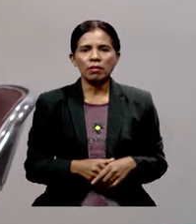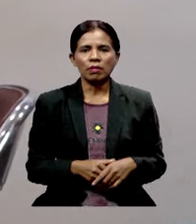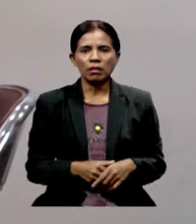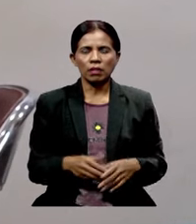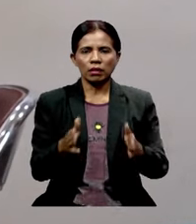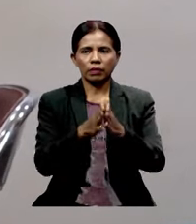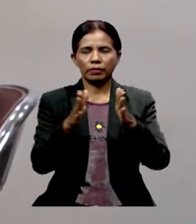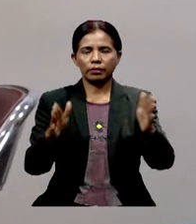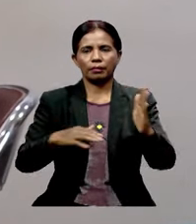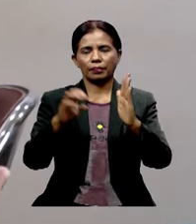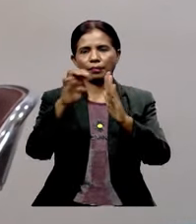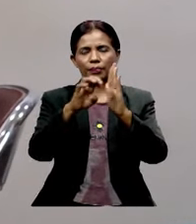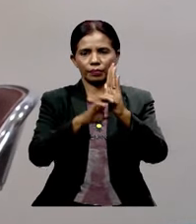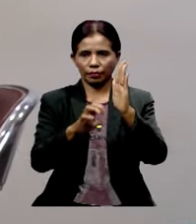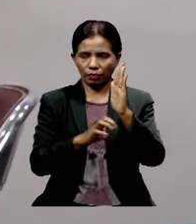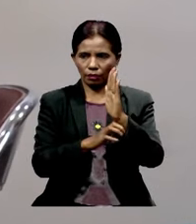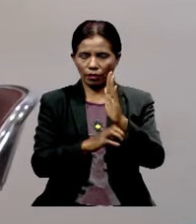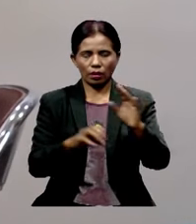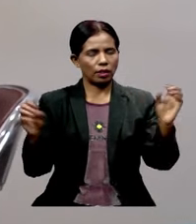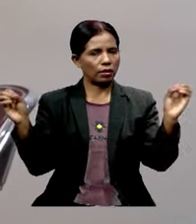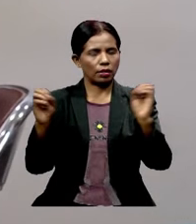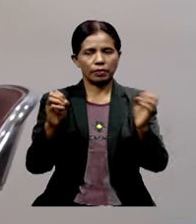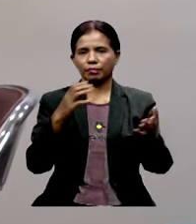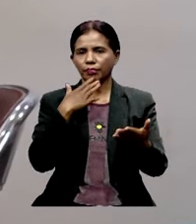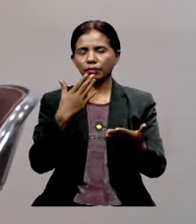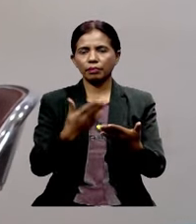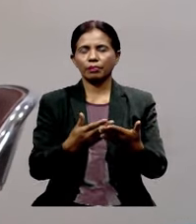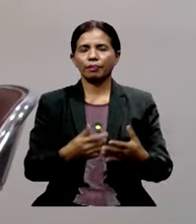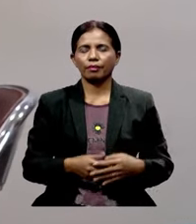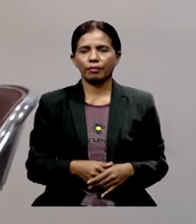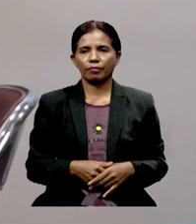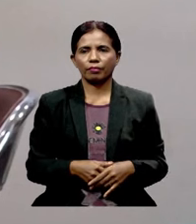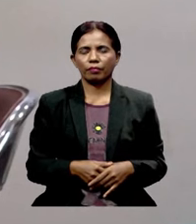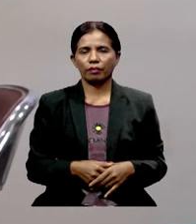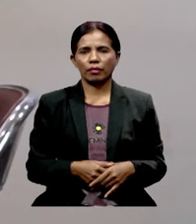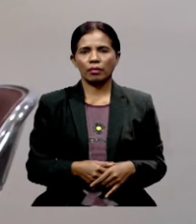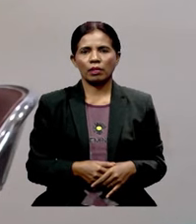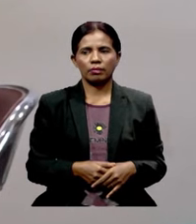boa e a estrutura lá na mos lá e a solução ya